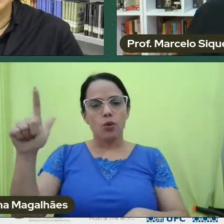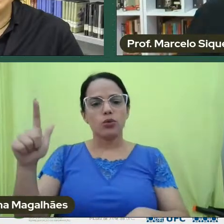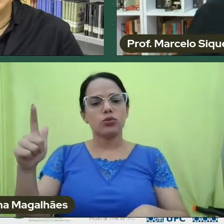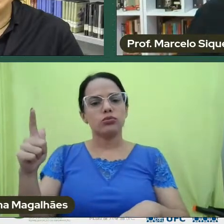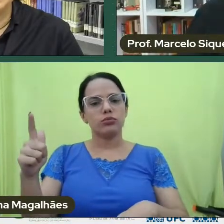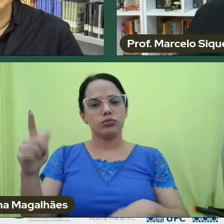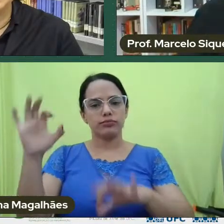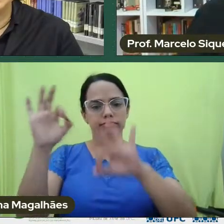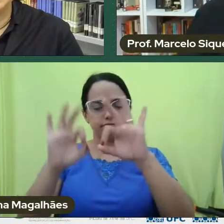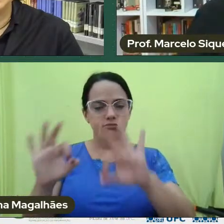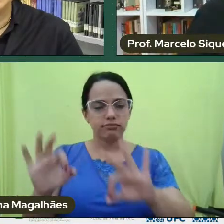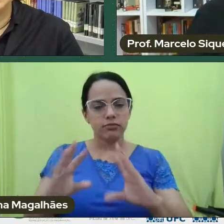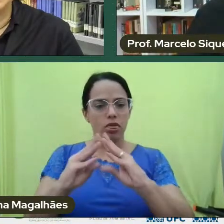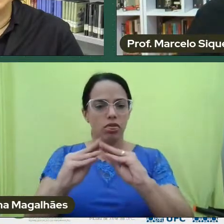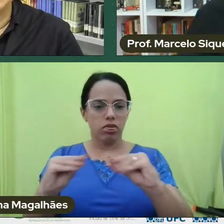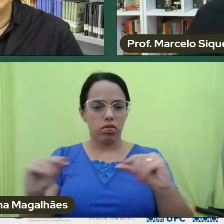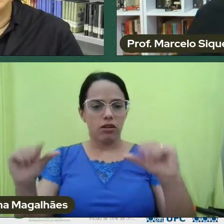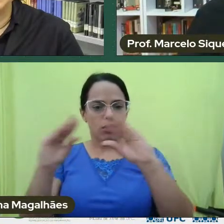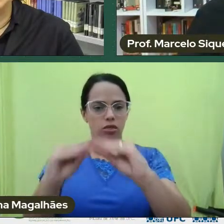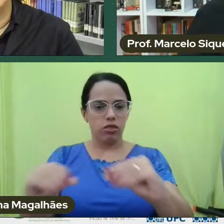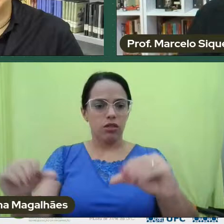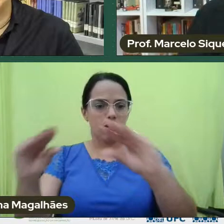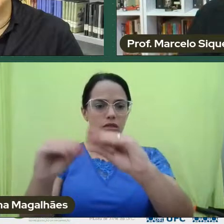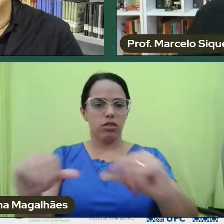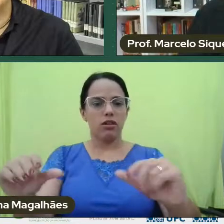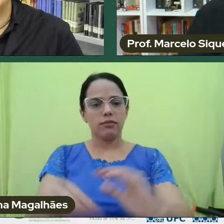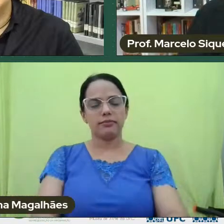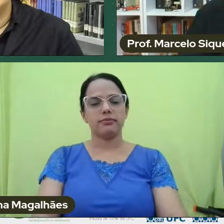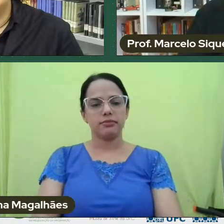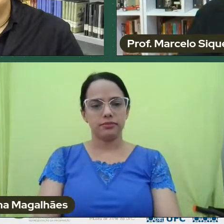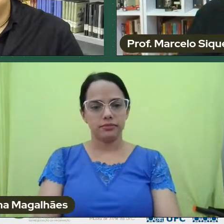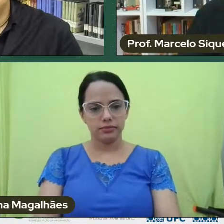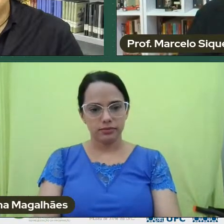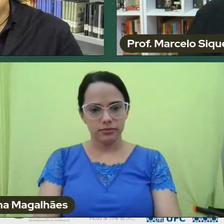a degradação vai ser constante.